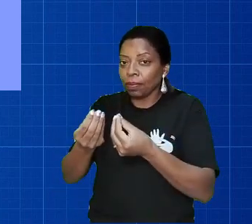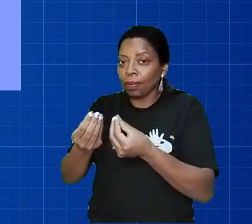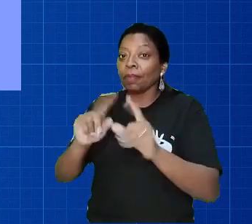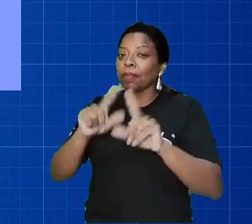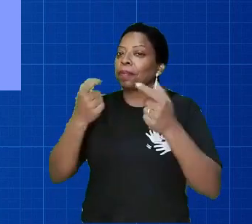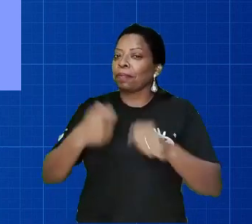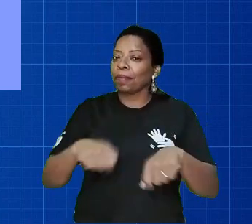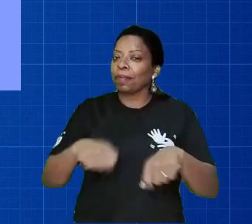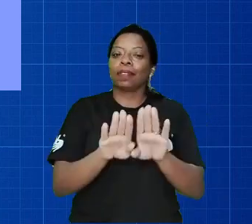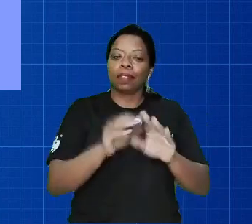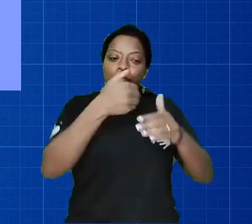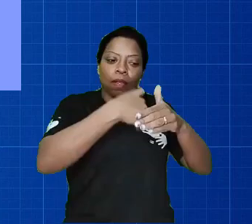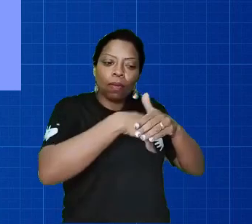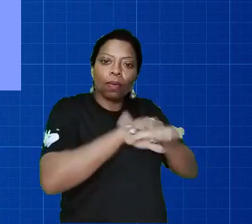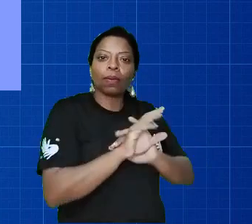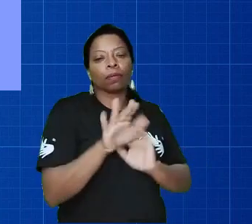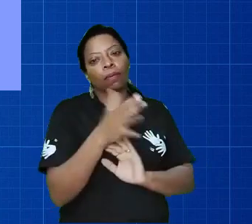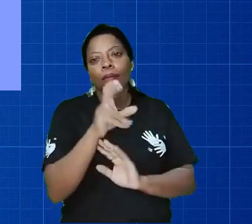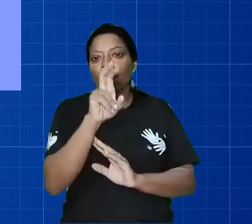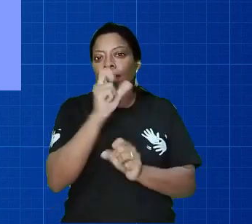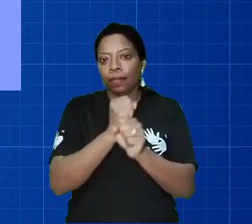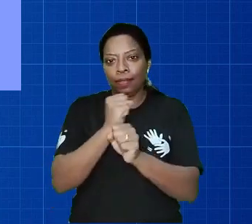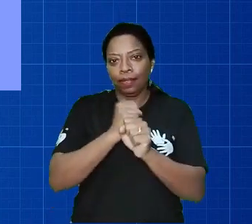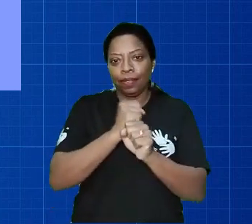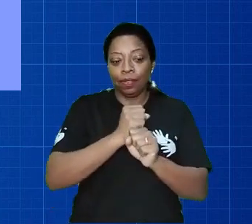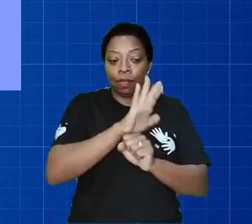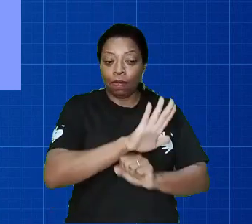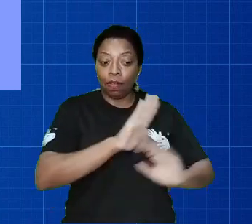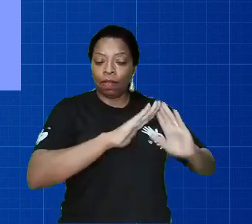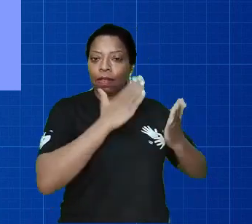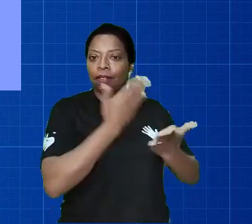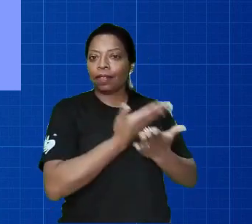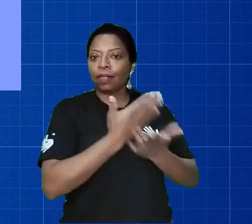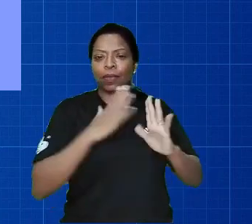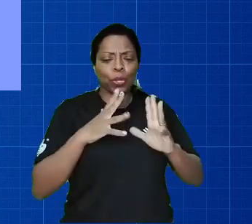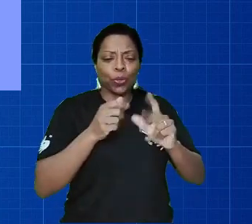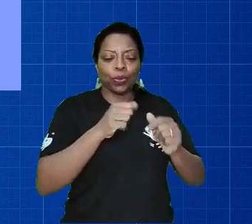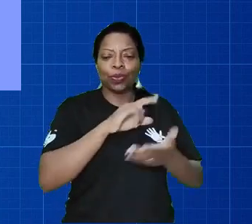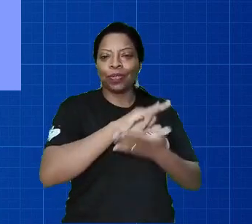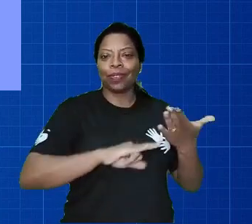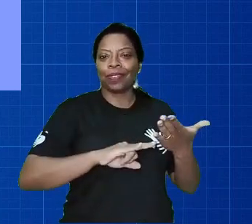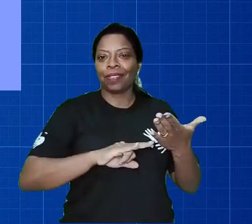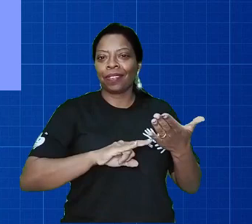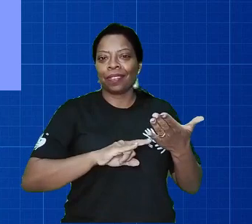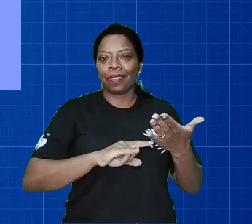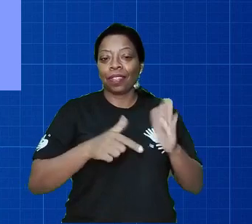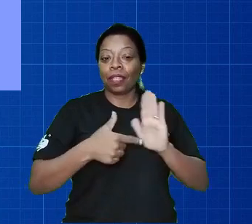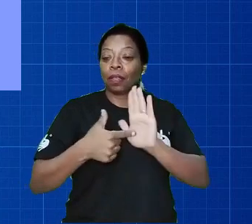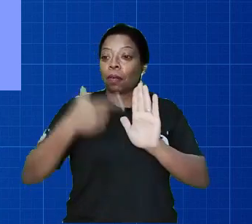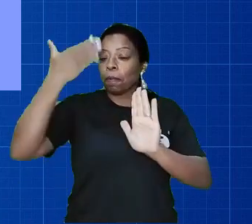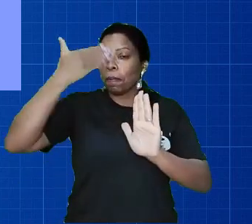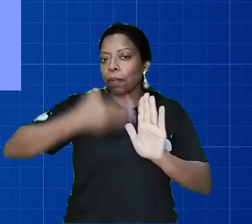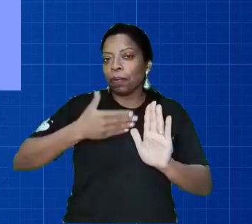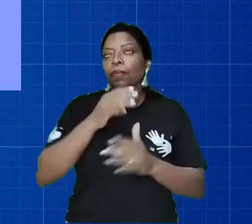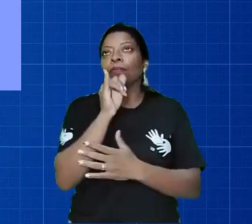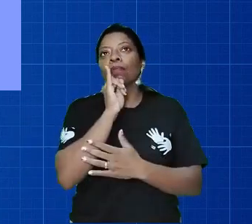mínimo 5 anos na unidade. Todos os documentos que compõem a prestação de contas, como